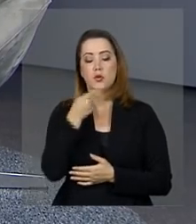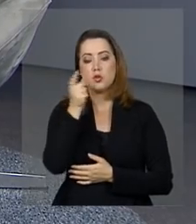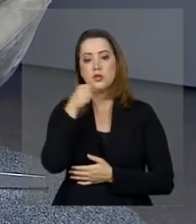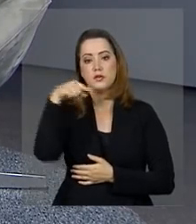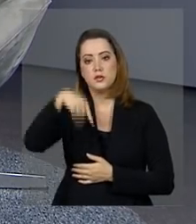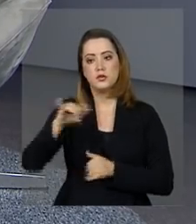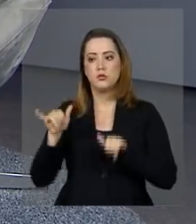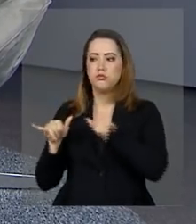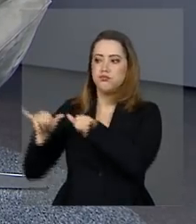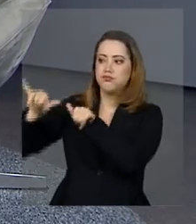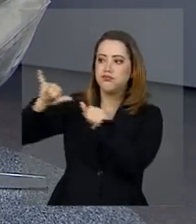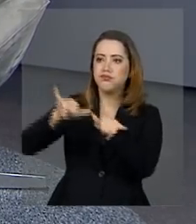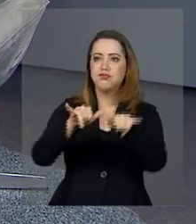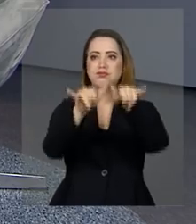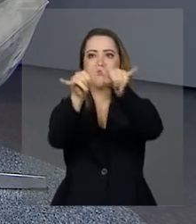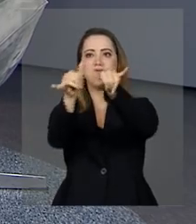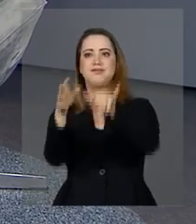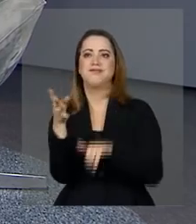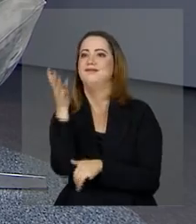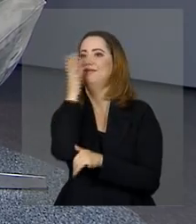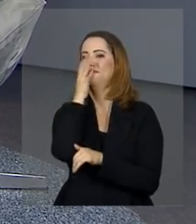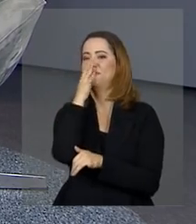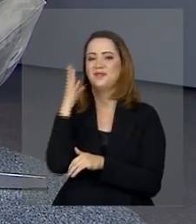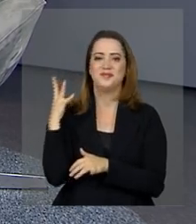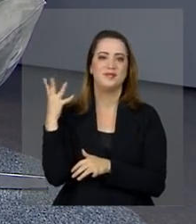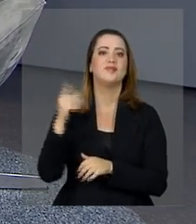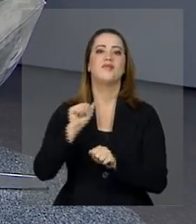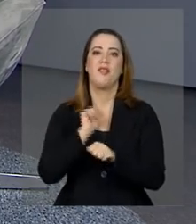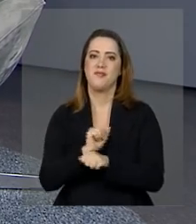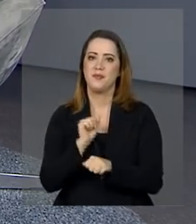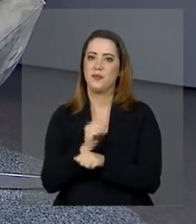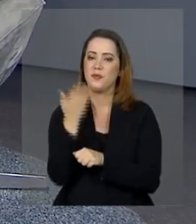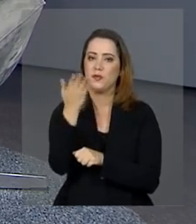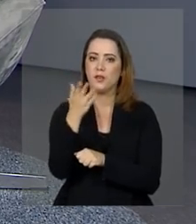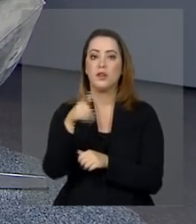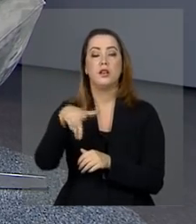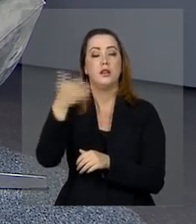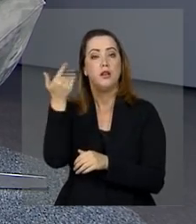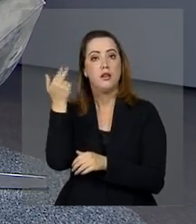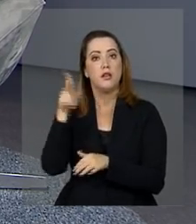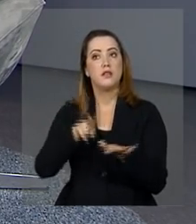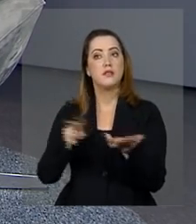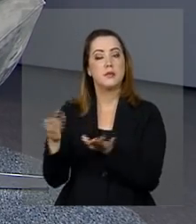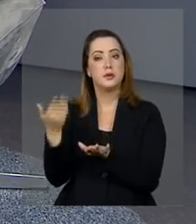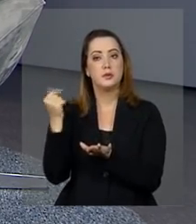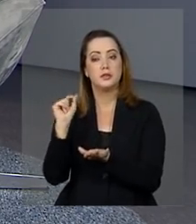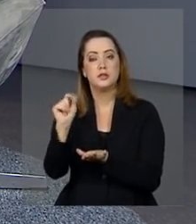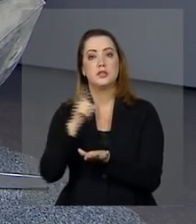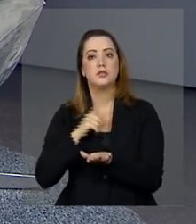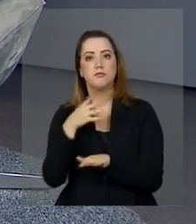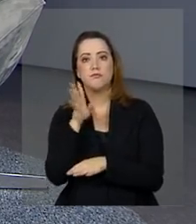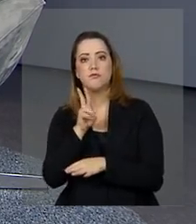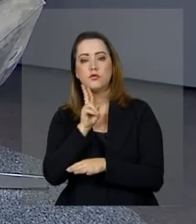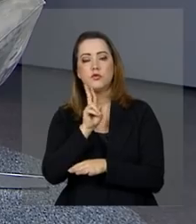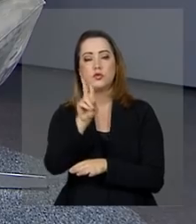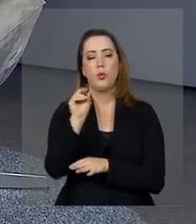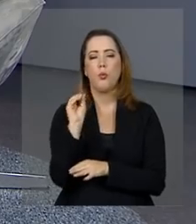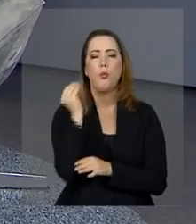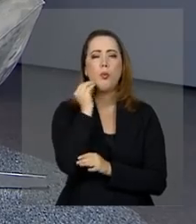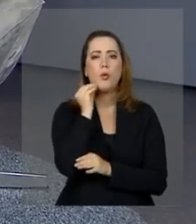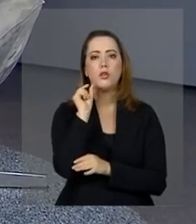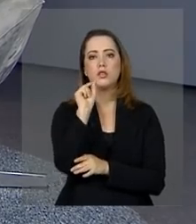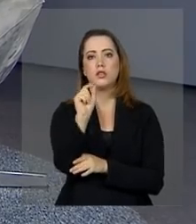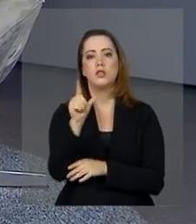da Fumaça é sempre um espetáculo muito esperado. E no último fim de semana, o público aqui de Brasília teve uma amostra do que será apresentado logo mais